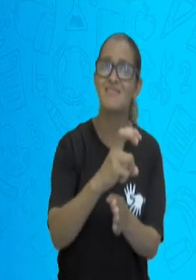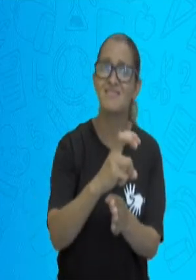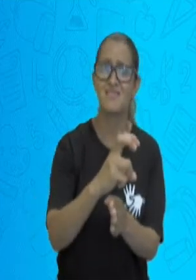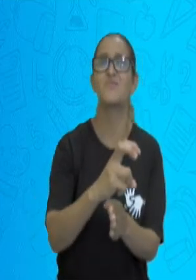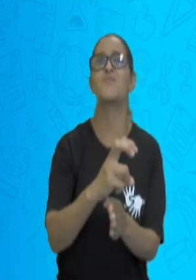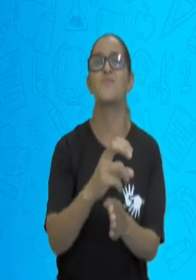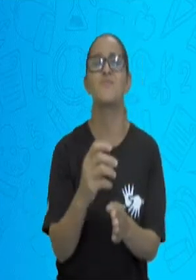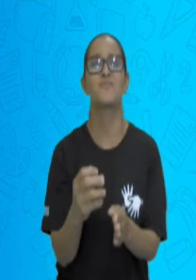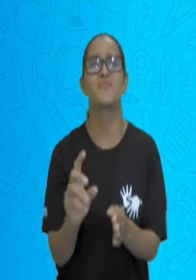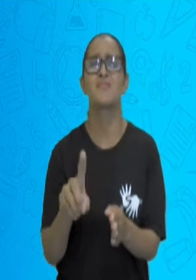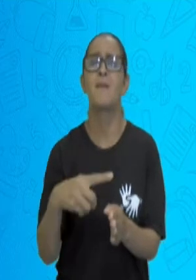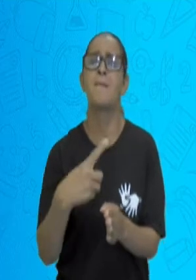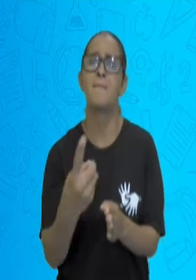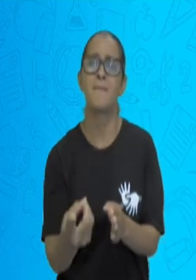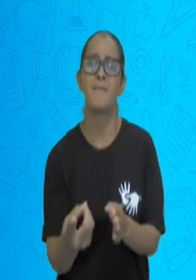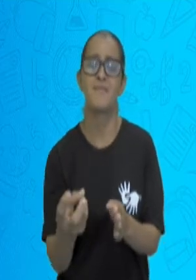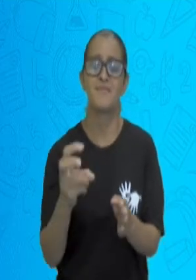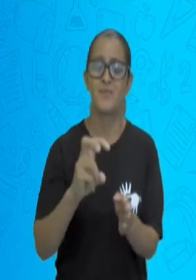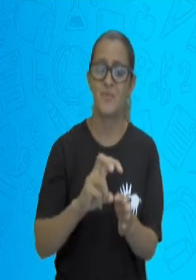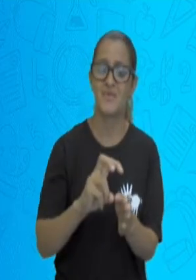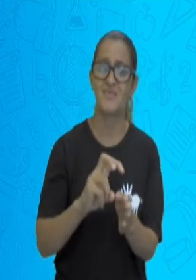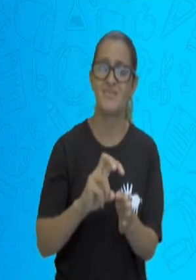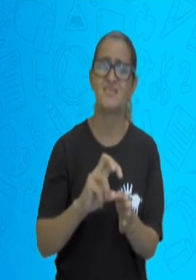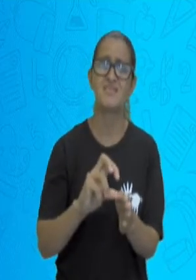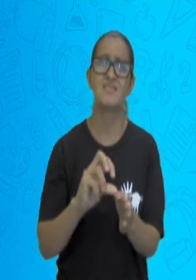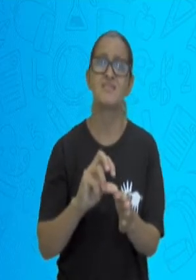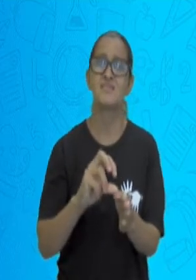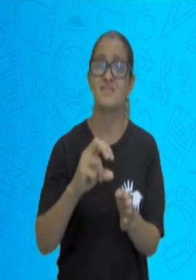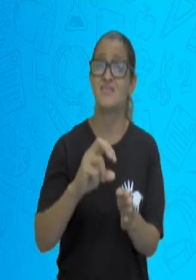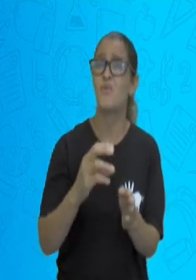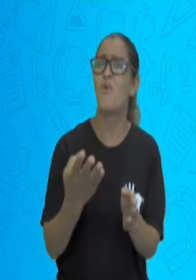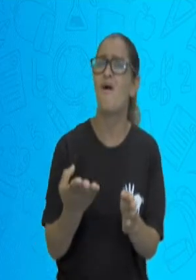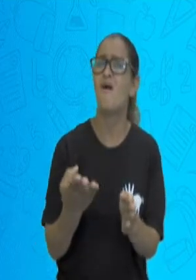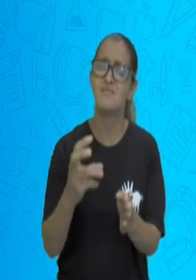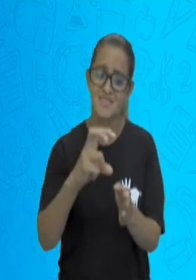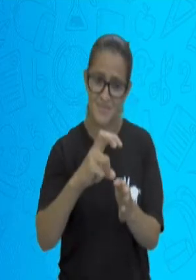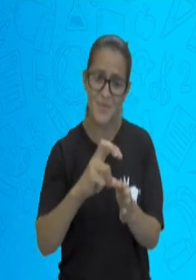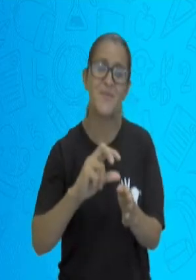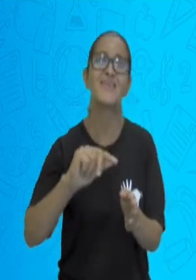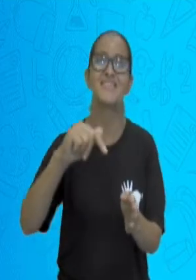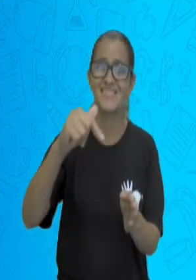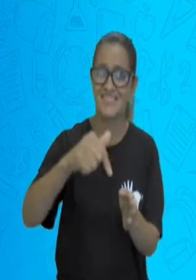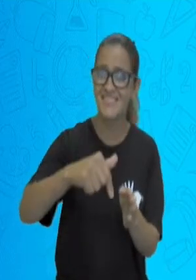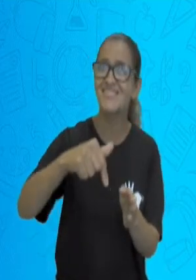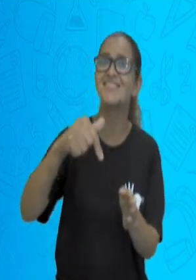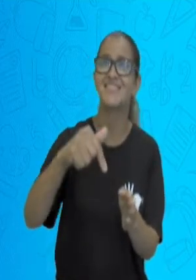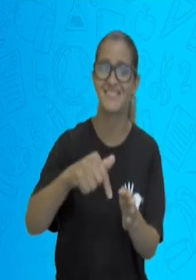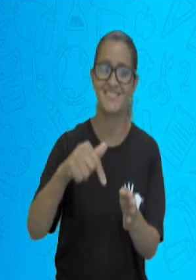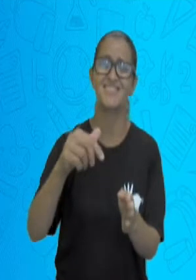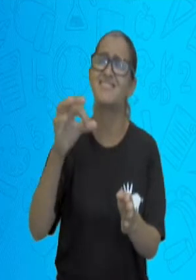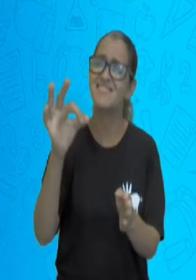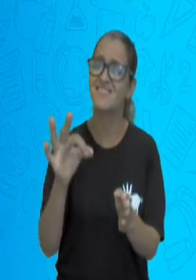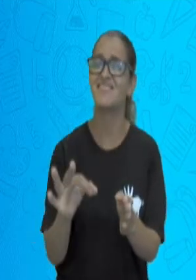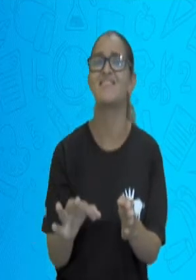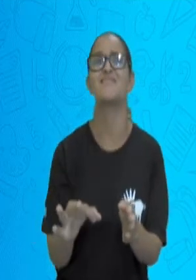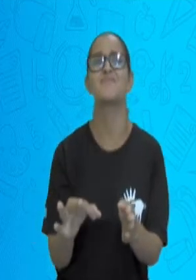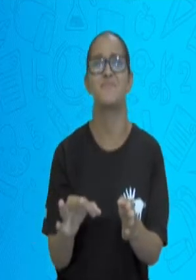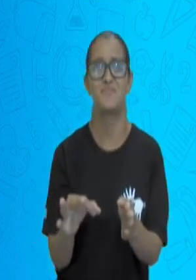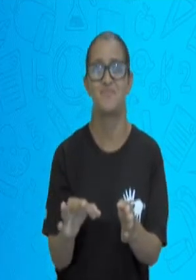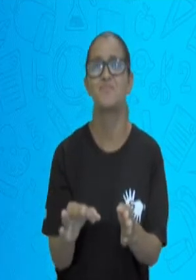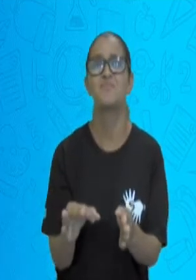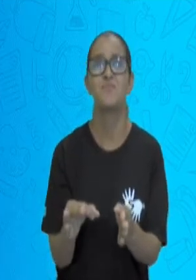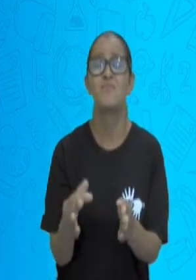O número que vem depois do 56, isso mesmo, é o